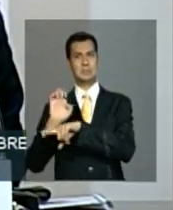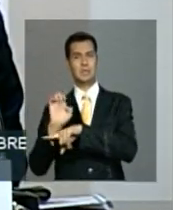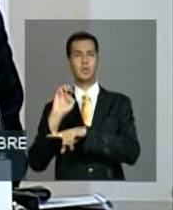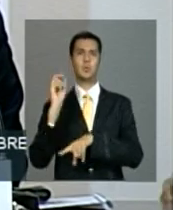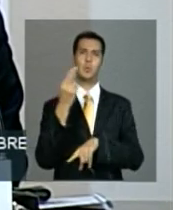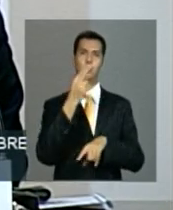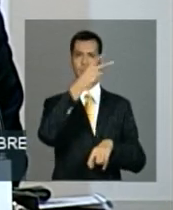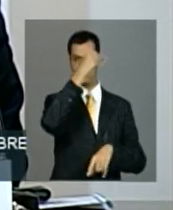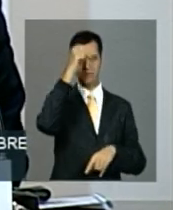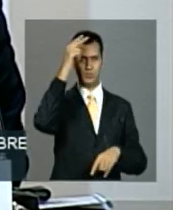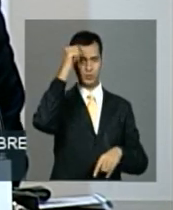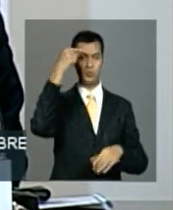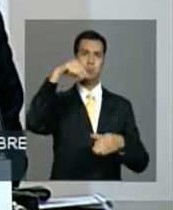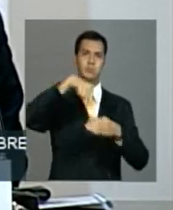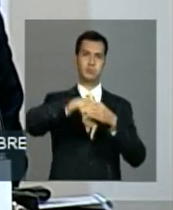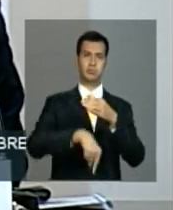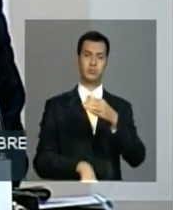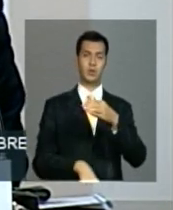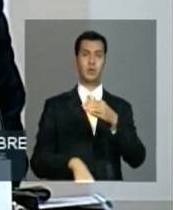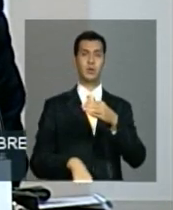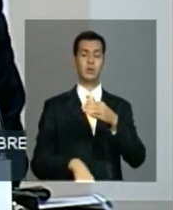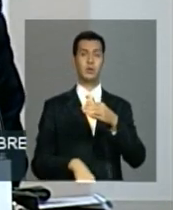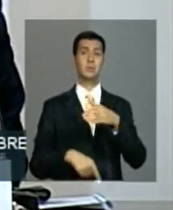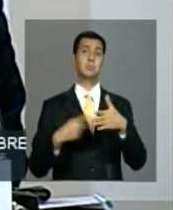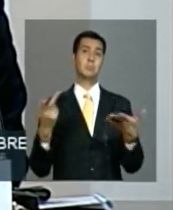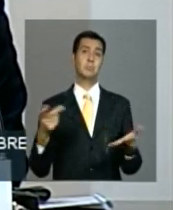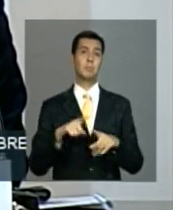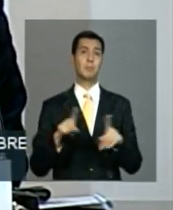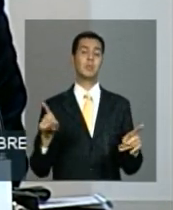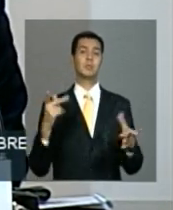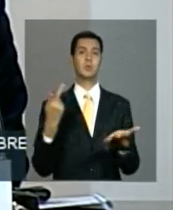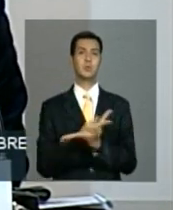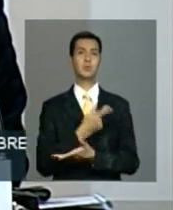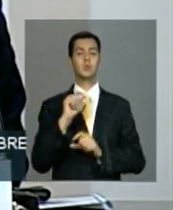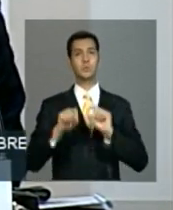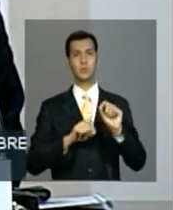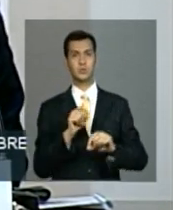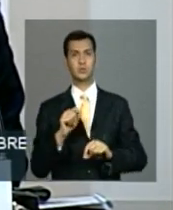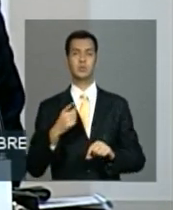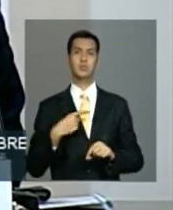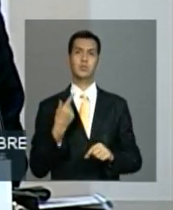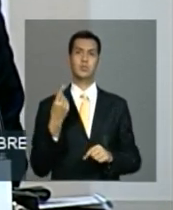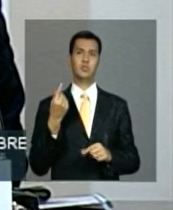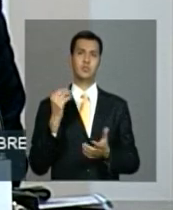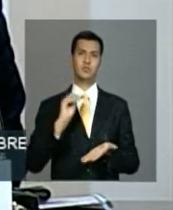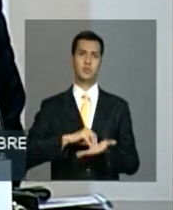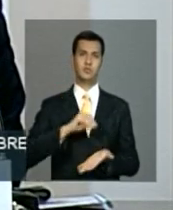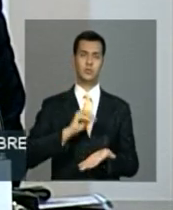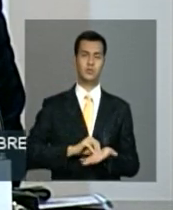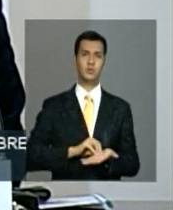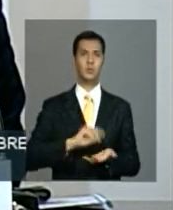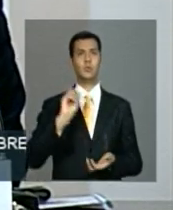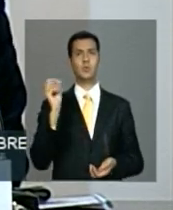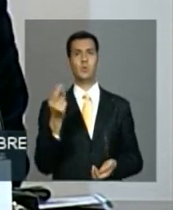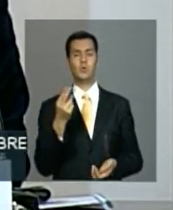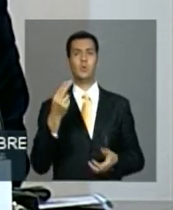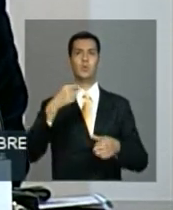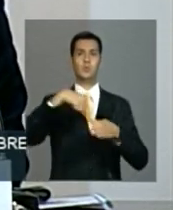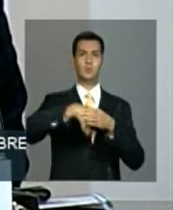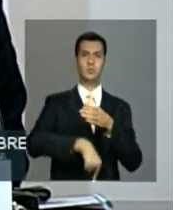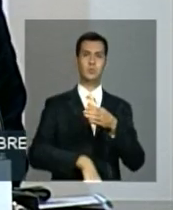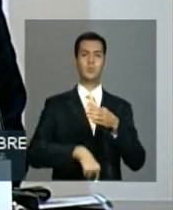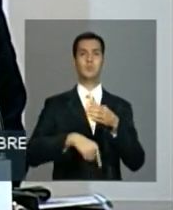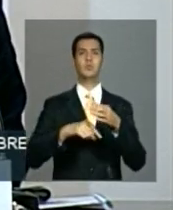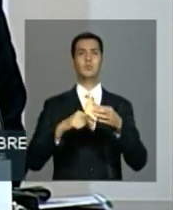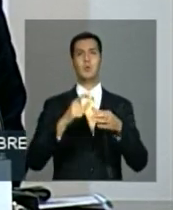municípios e por uma razão ou outra desde a falta de recursos financeiros ou seja pela baixa vazão dos Poços